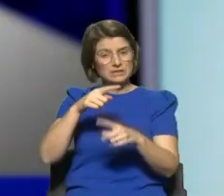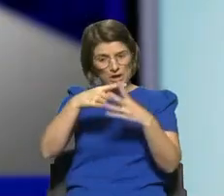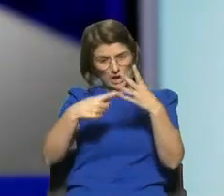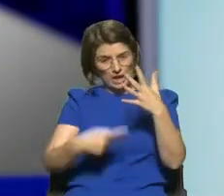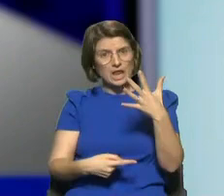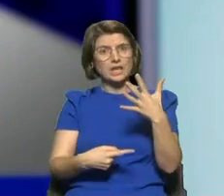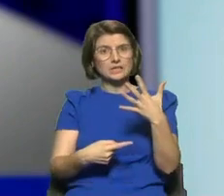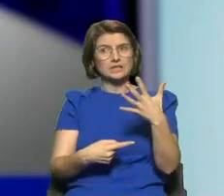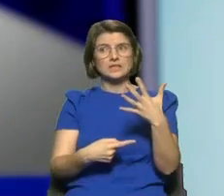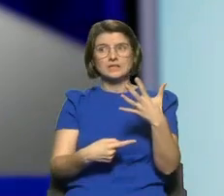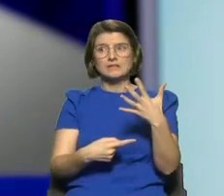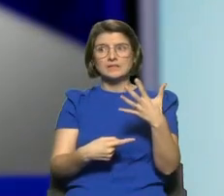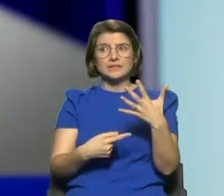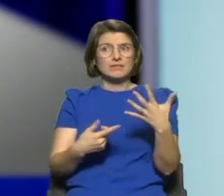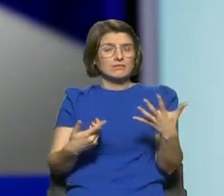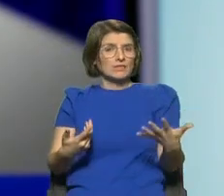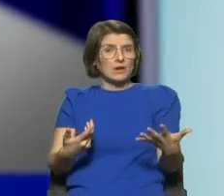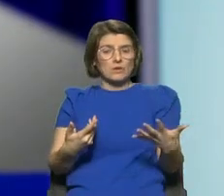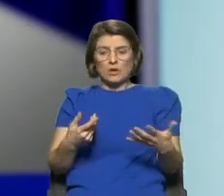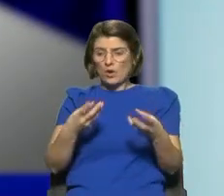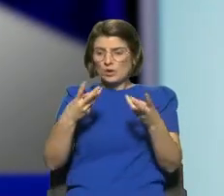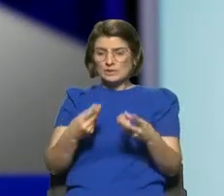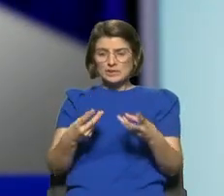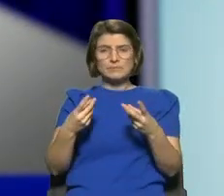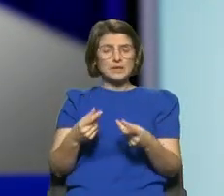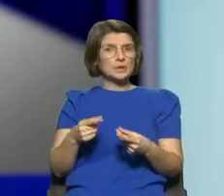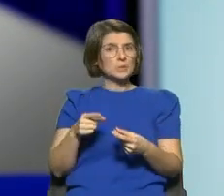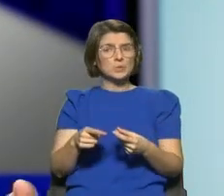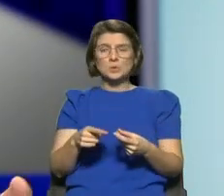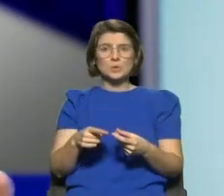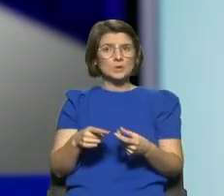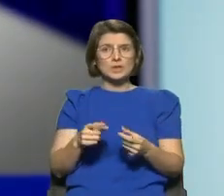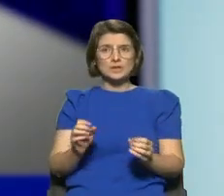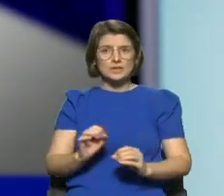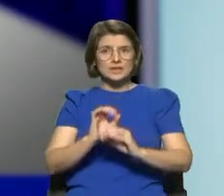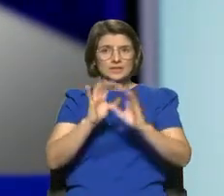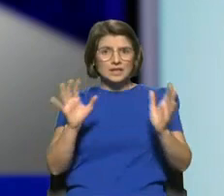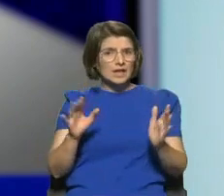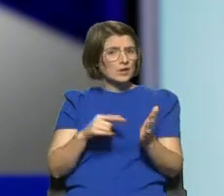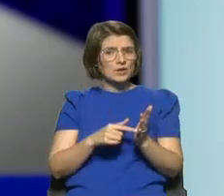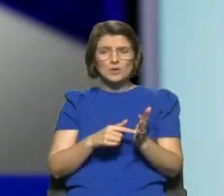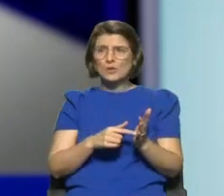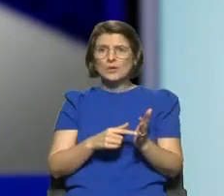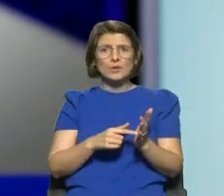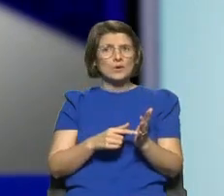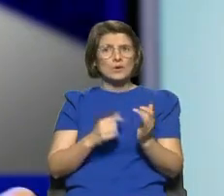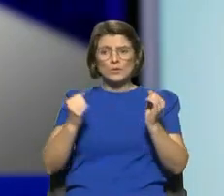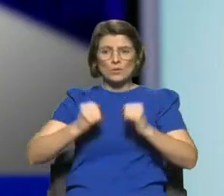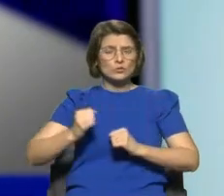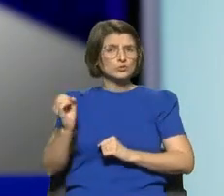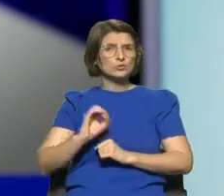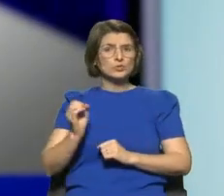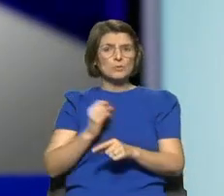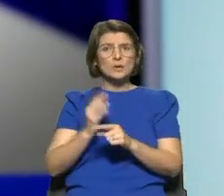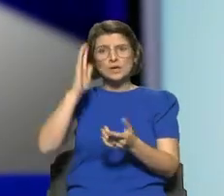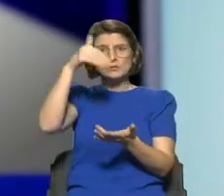são razões que levam a que este orçamento não possa obviamente merecer a concordância quando os resultados que estão